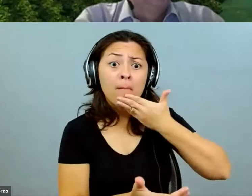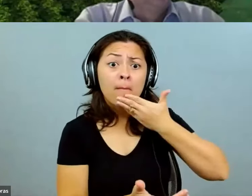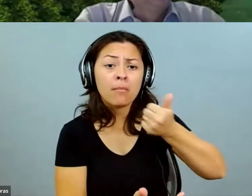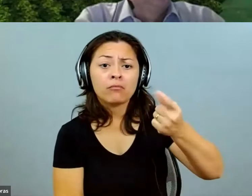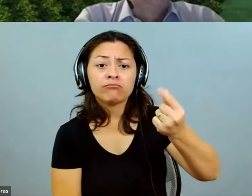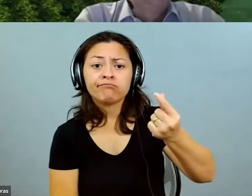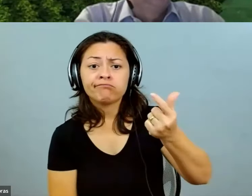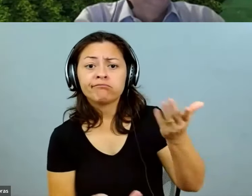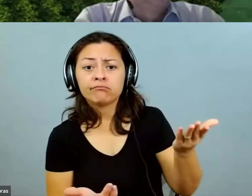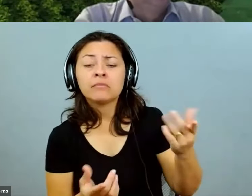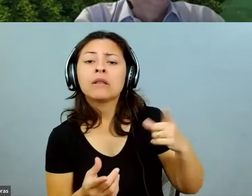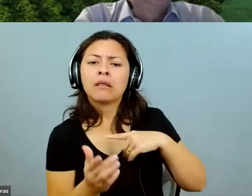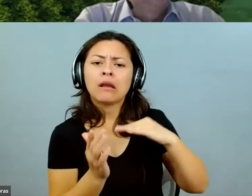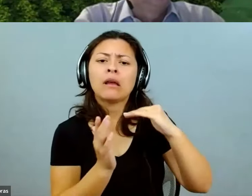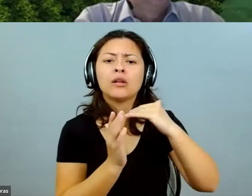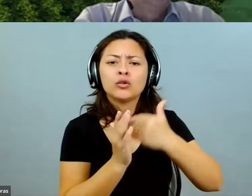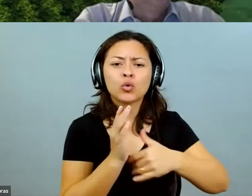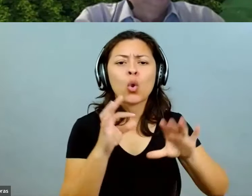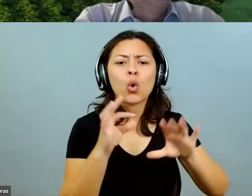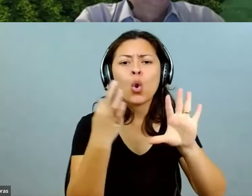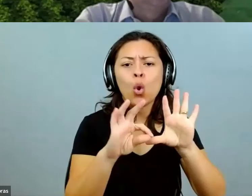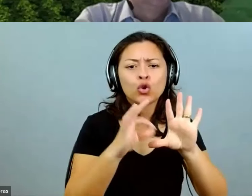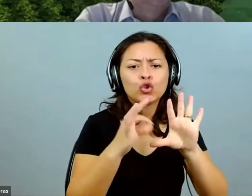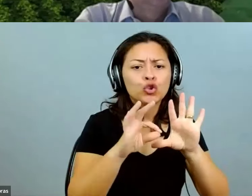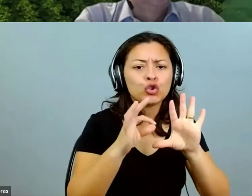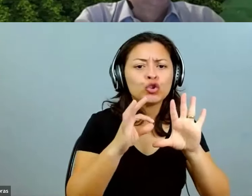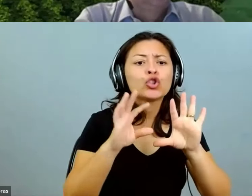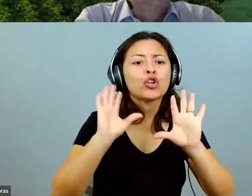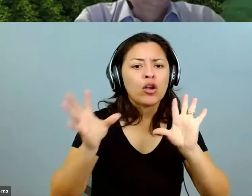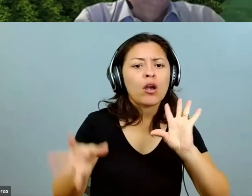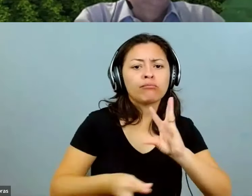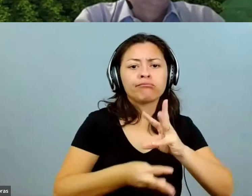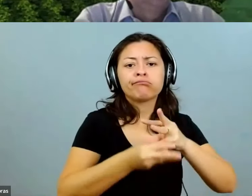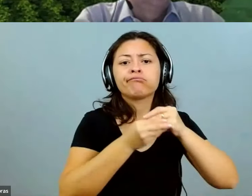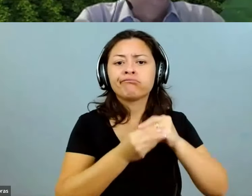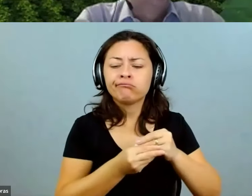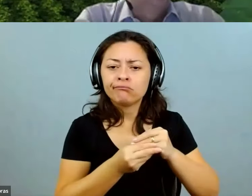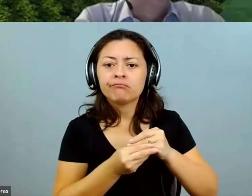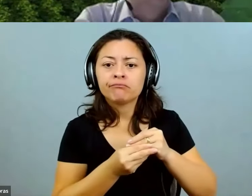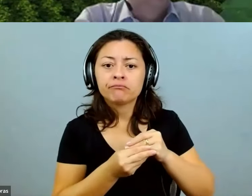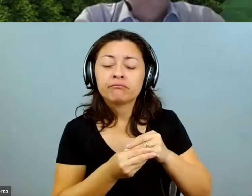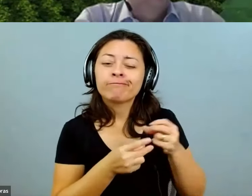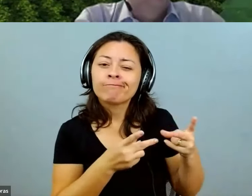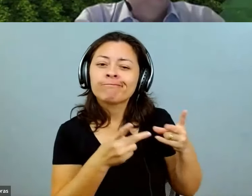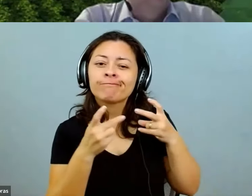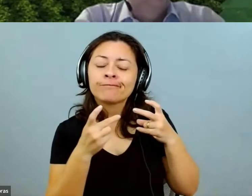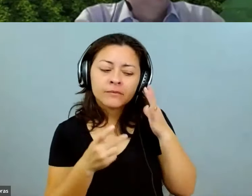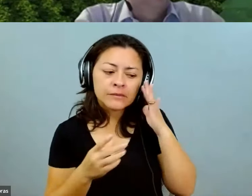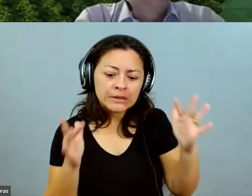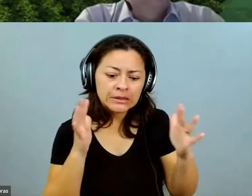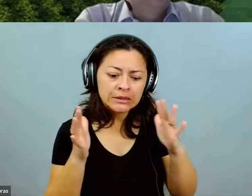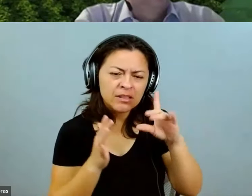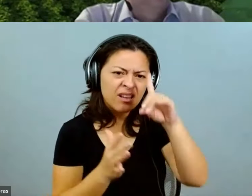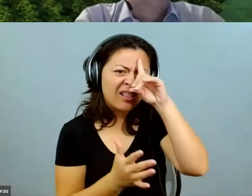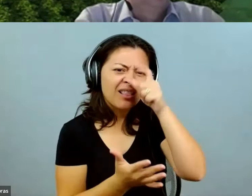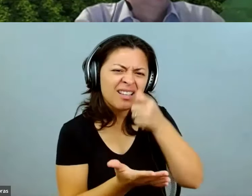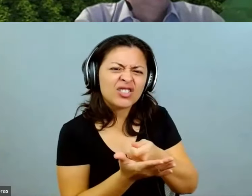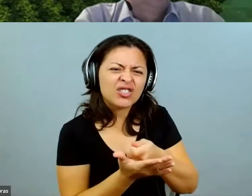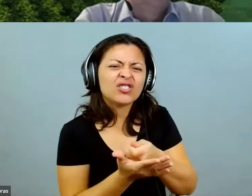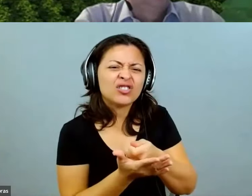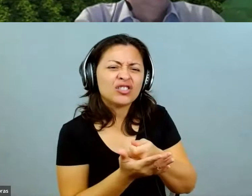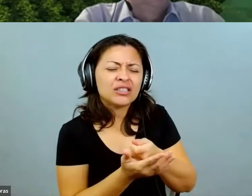então tem um desconto de logística muito alto embutido nesses preços né então por isso que a decisão Nossa de de postergar um pouquinho